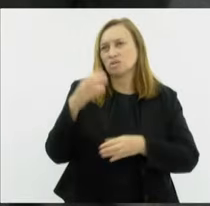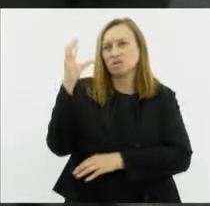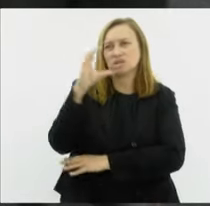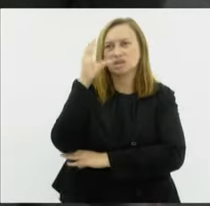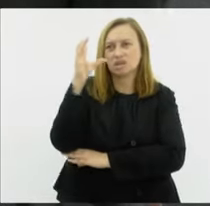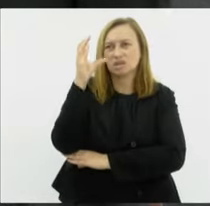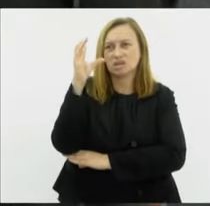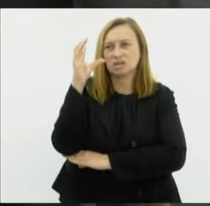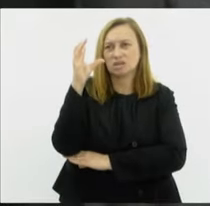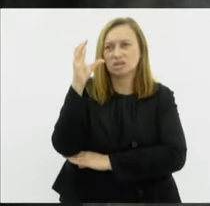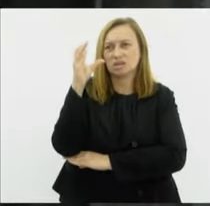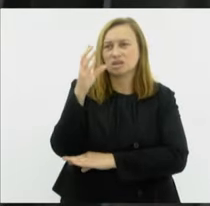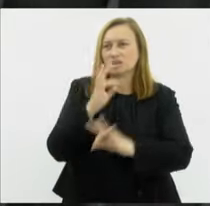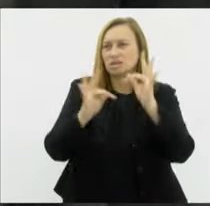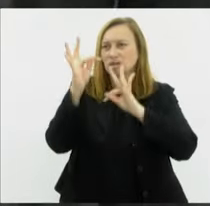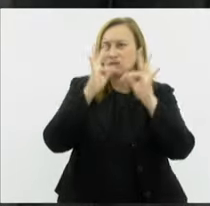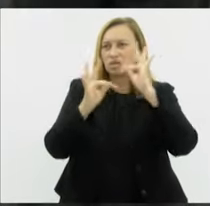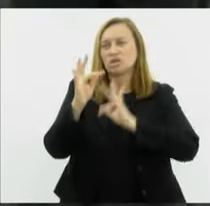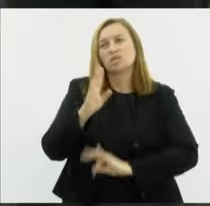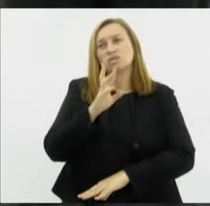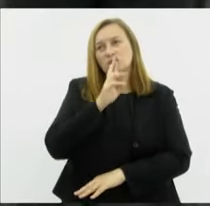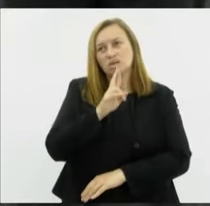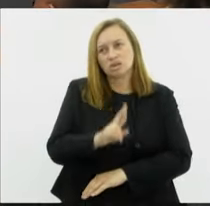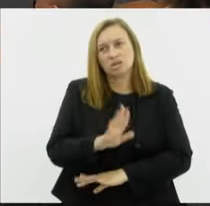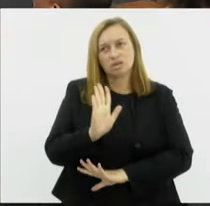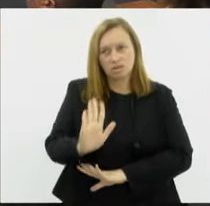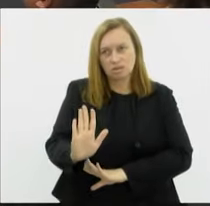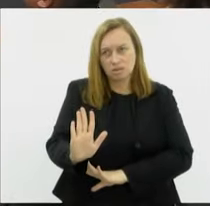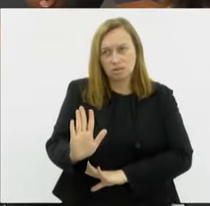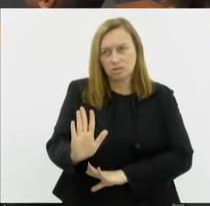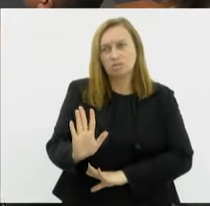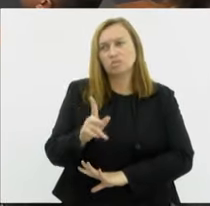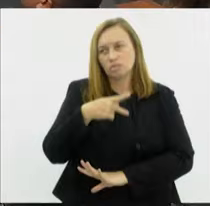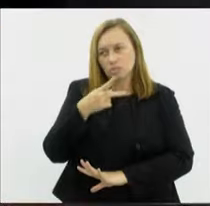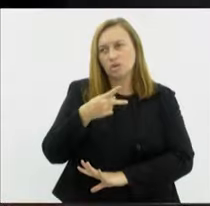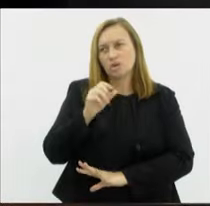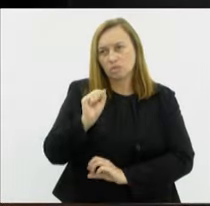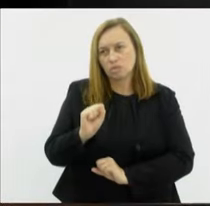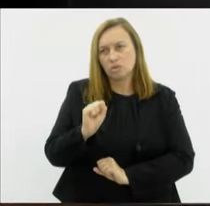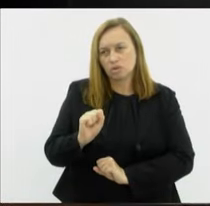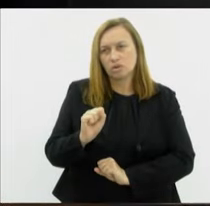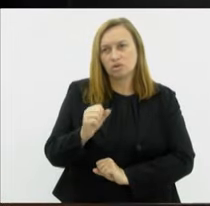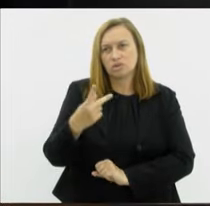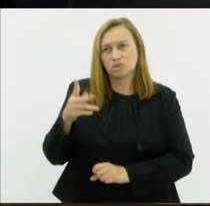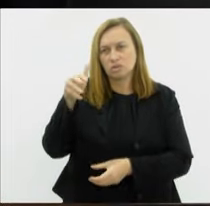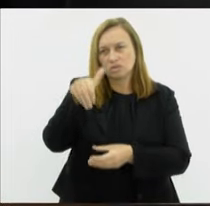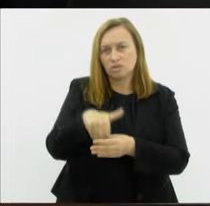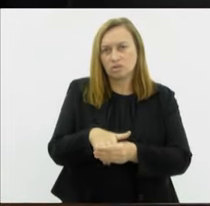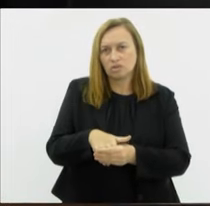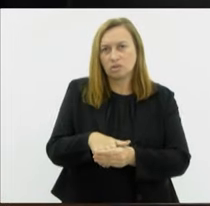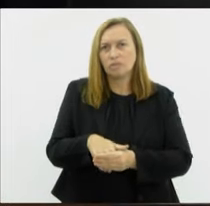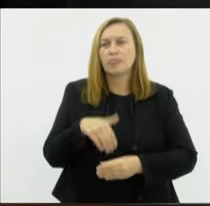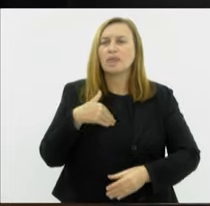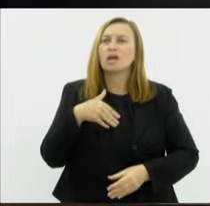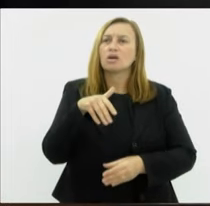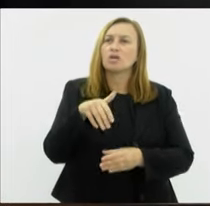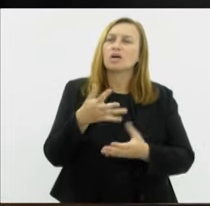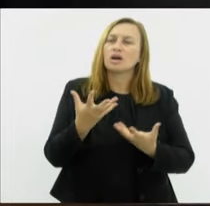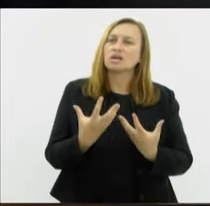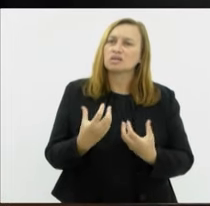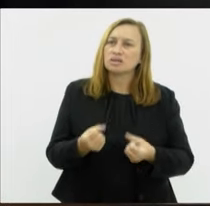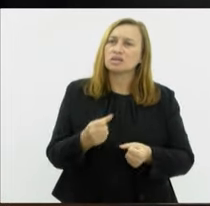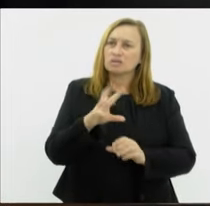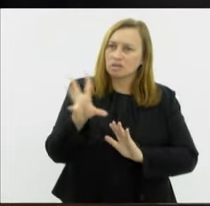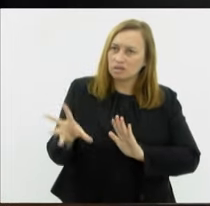resultado, deputada Érica. Parecer, mas pode constar o teu voto. Tá, que eu sou a favor das emendas.